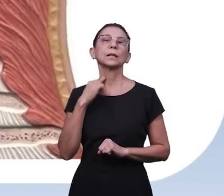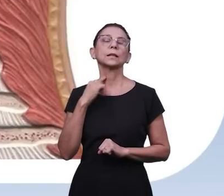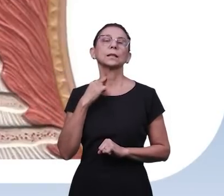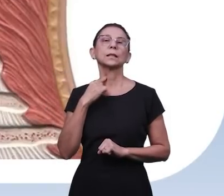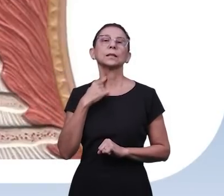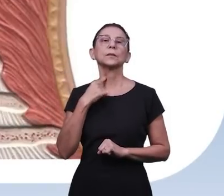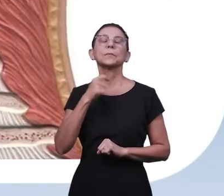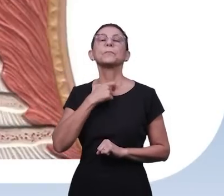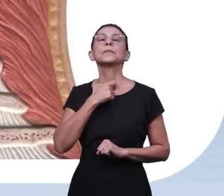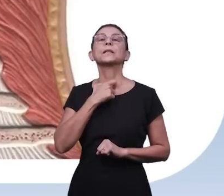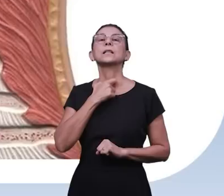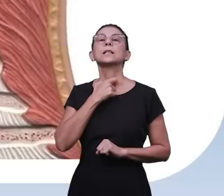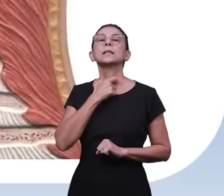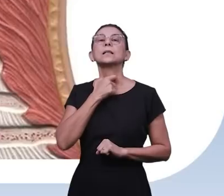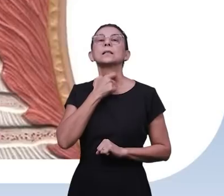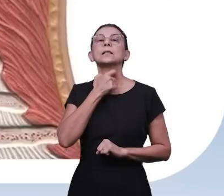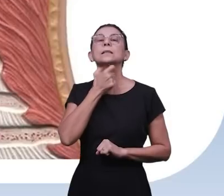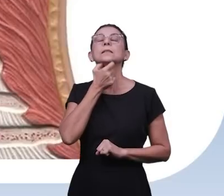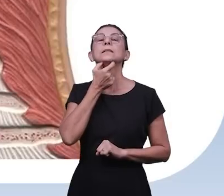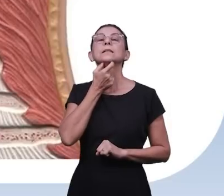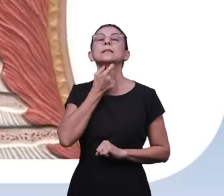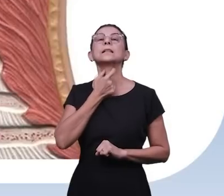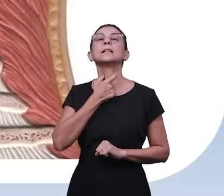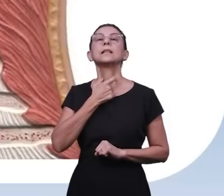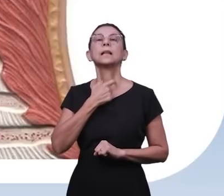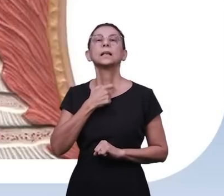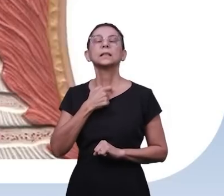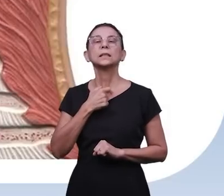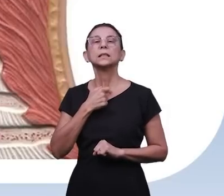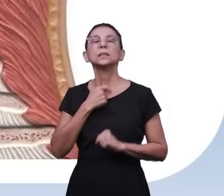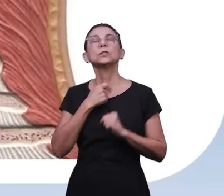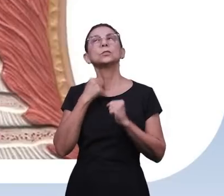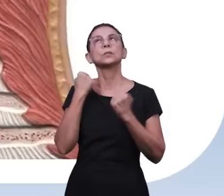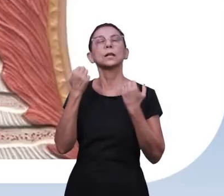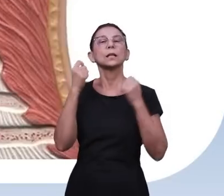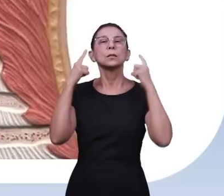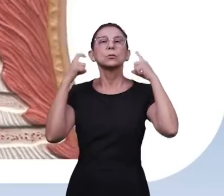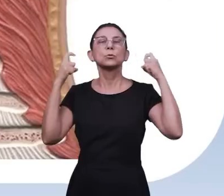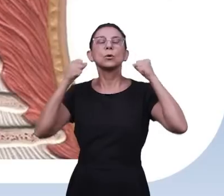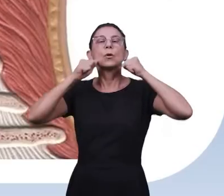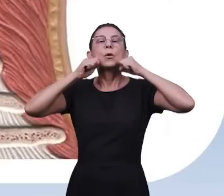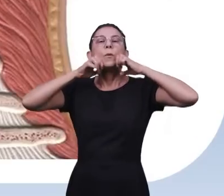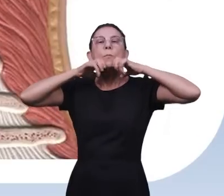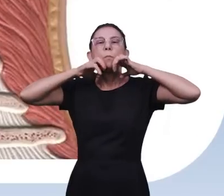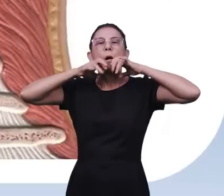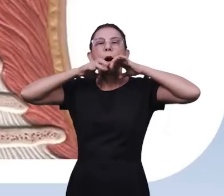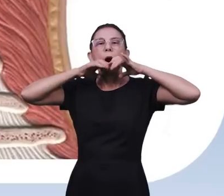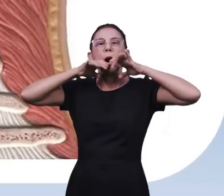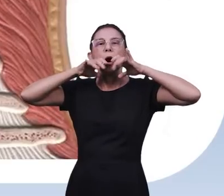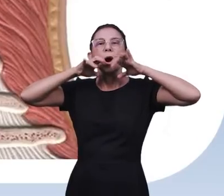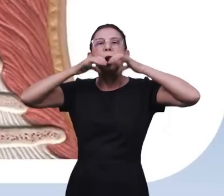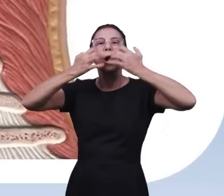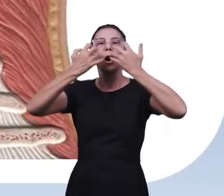na região da laringe que vai gerar ondas sonoras. Essas ondas vão se espalhar pelas cavidades de